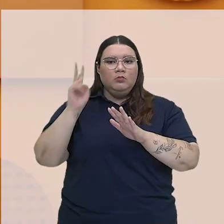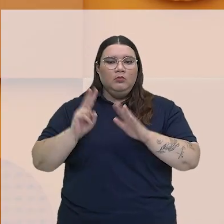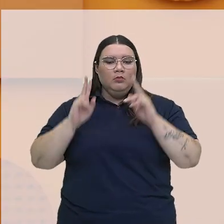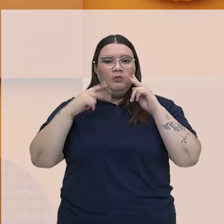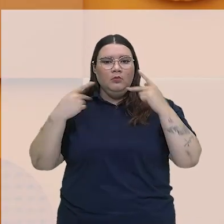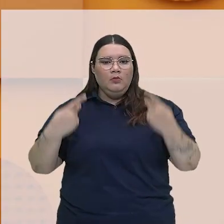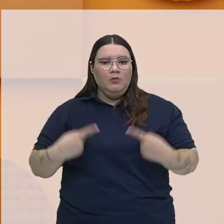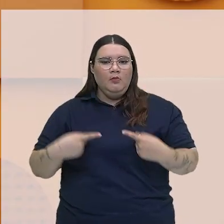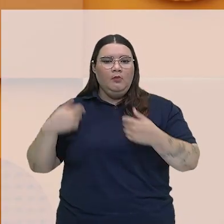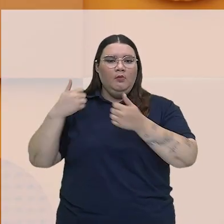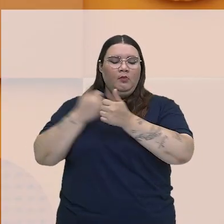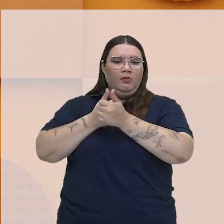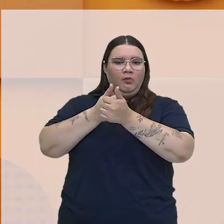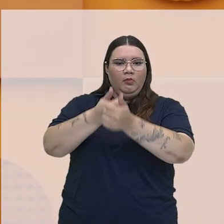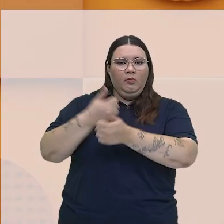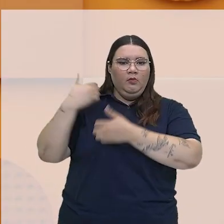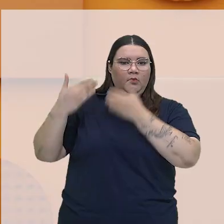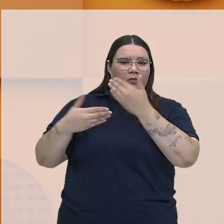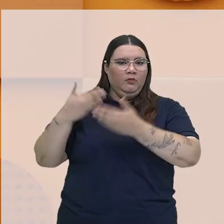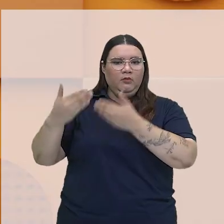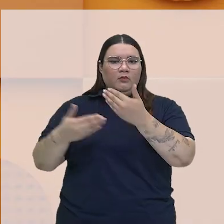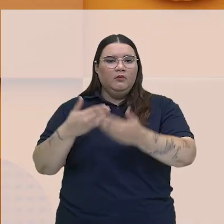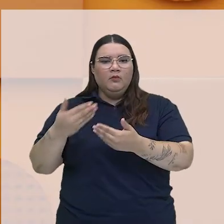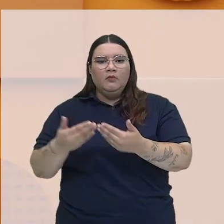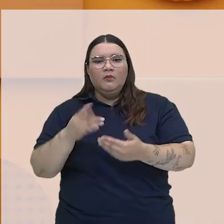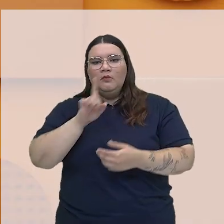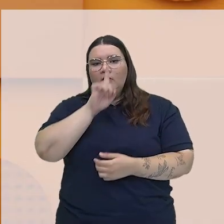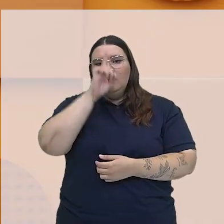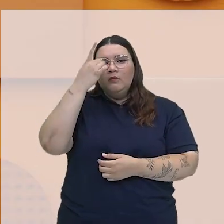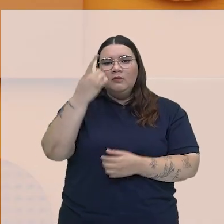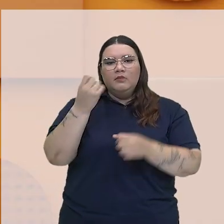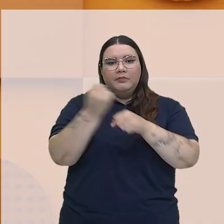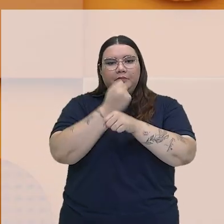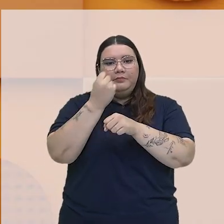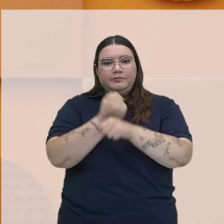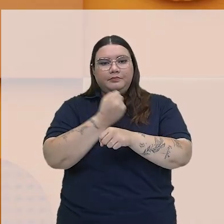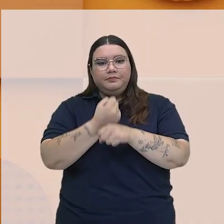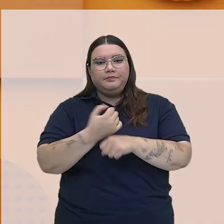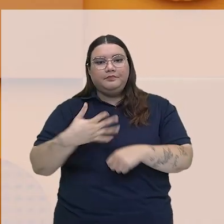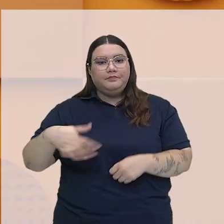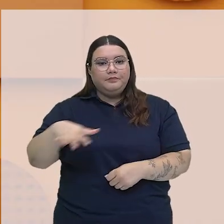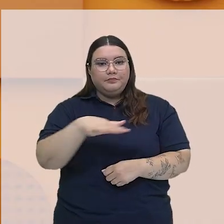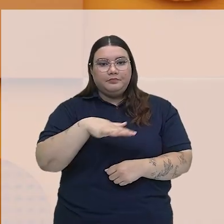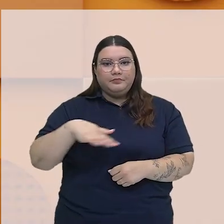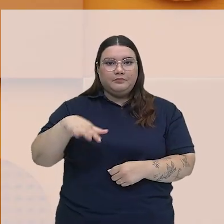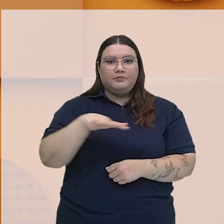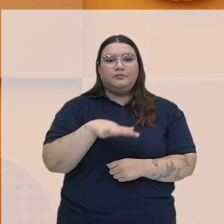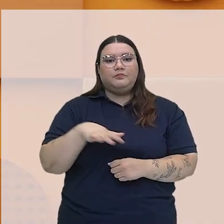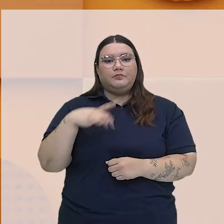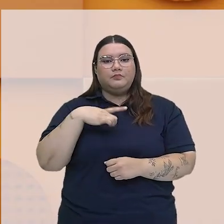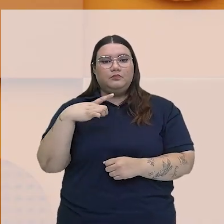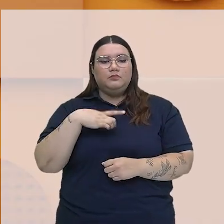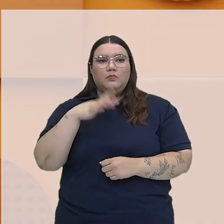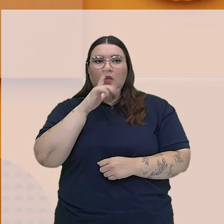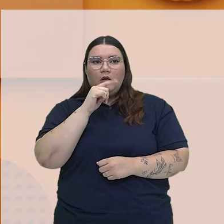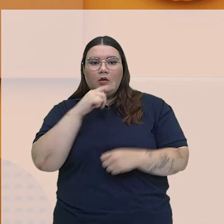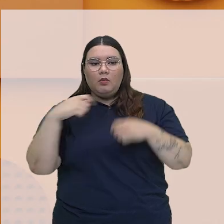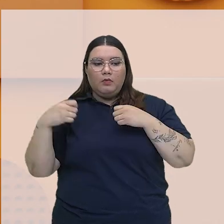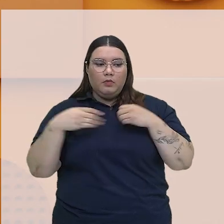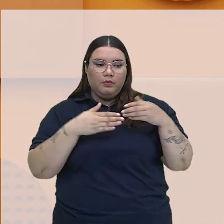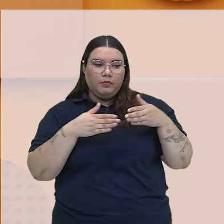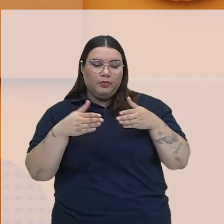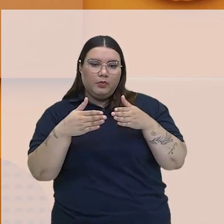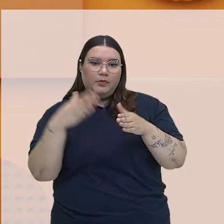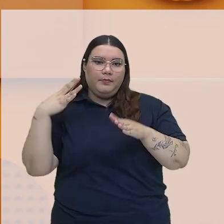E os egípcios deixaram, né, a ideia da construção dos canais que vai passar a água entre